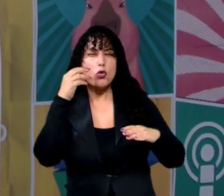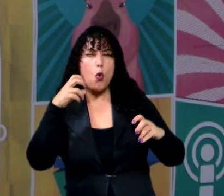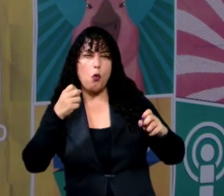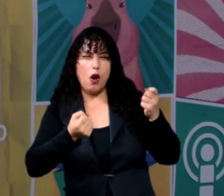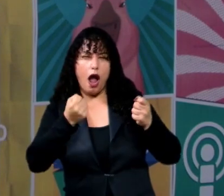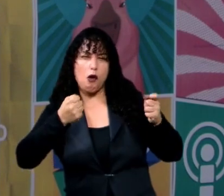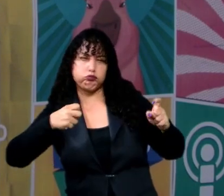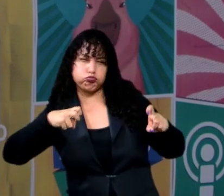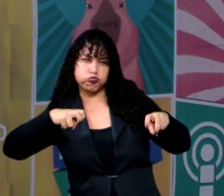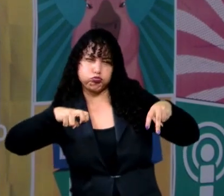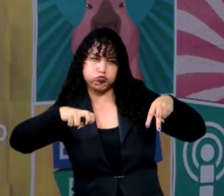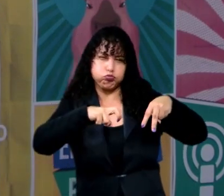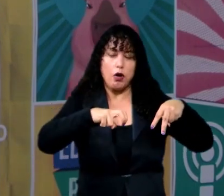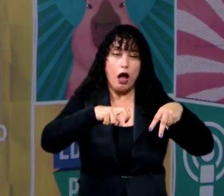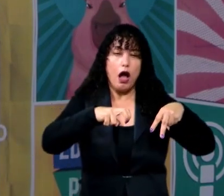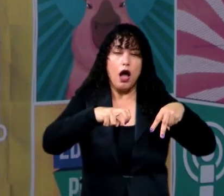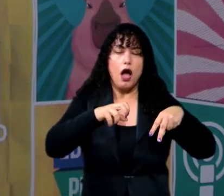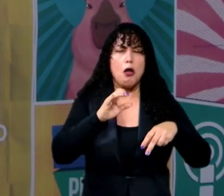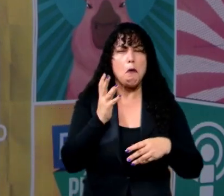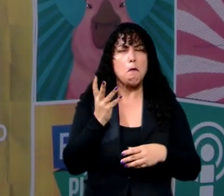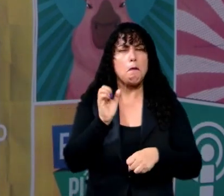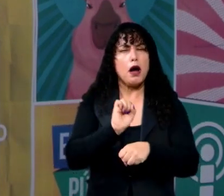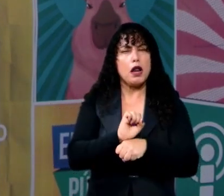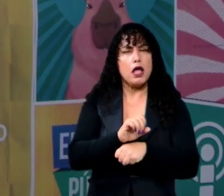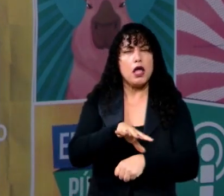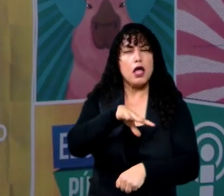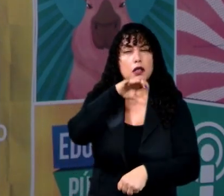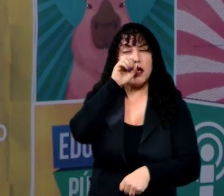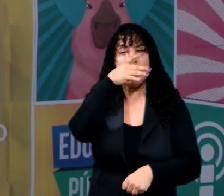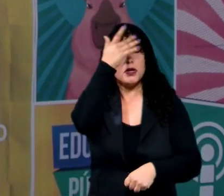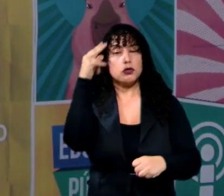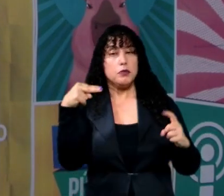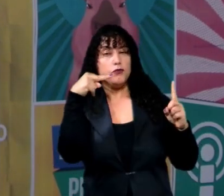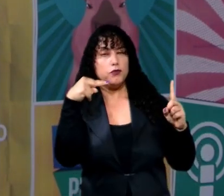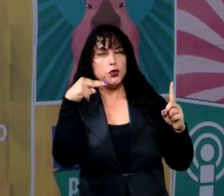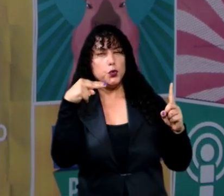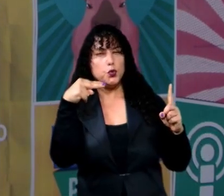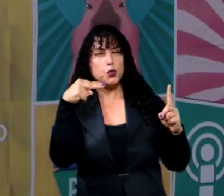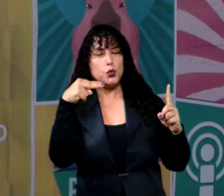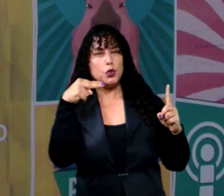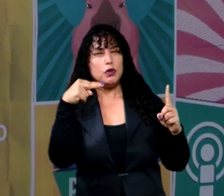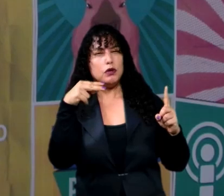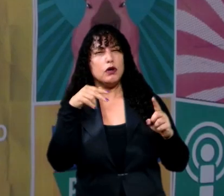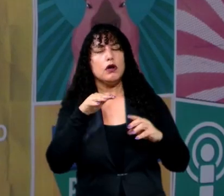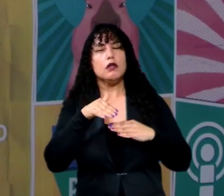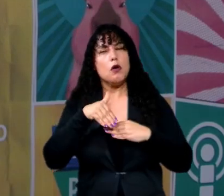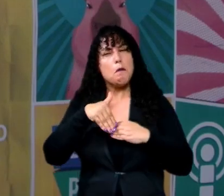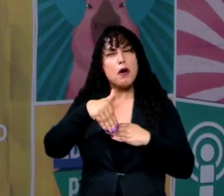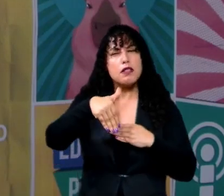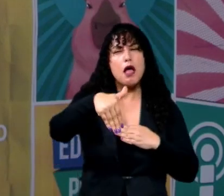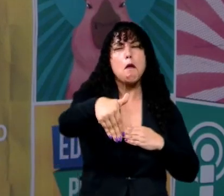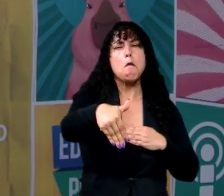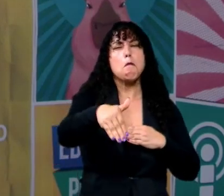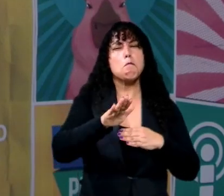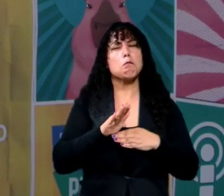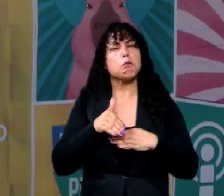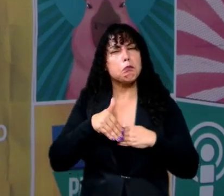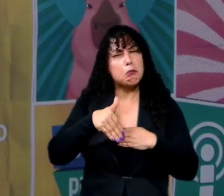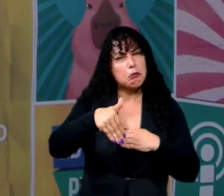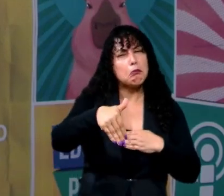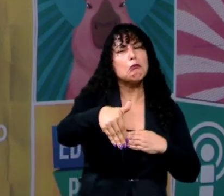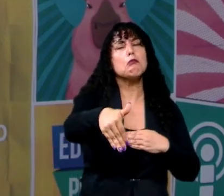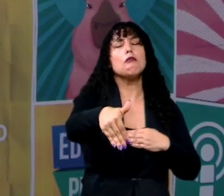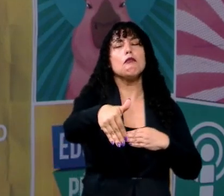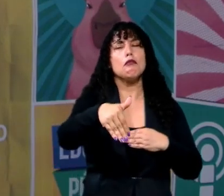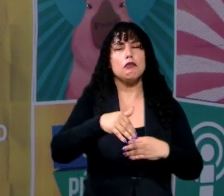respirei, parei, a pessoa me viu, dei um passo a mais,